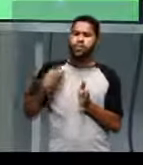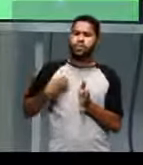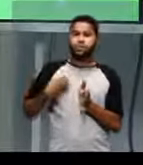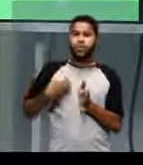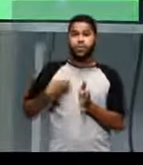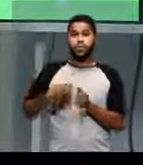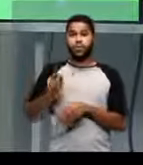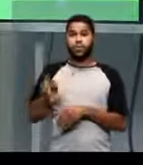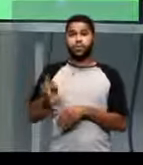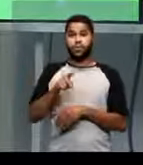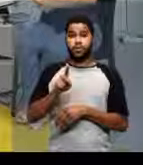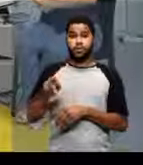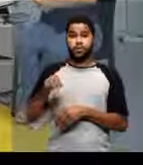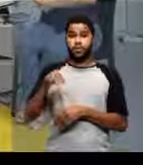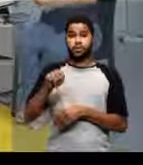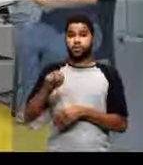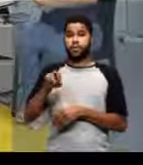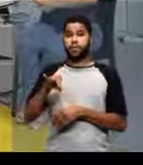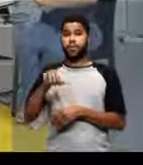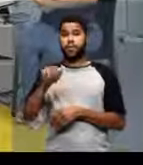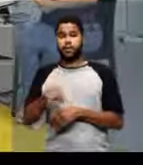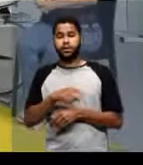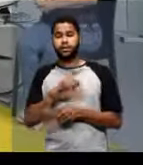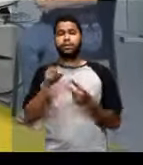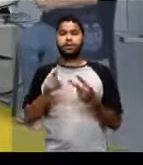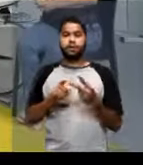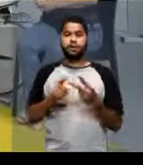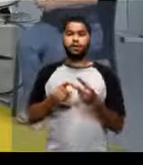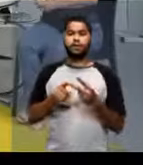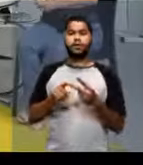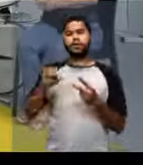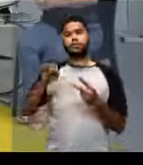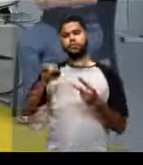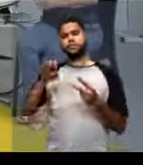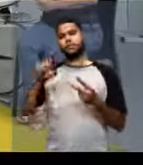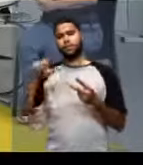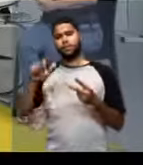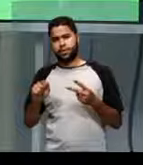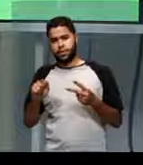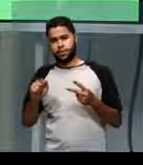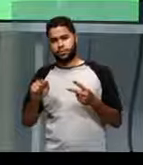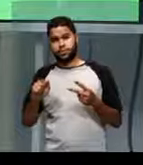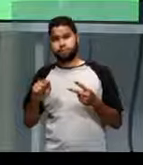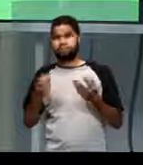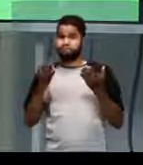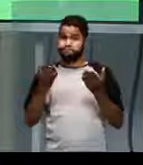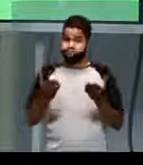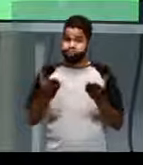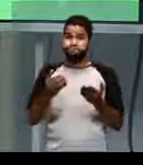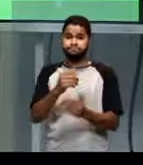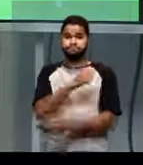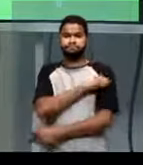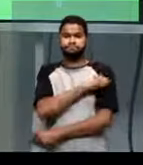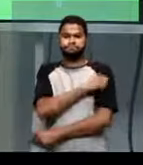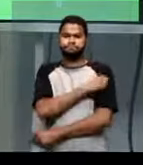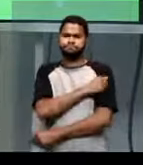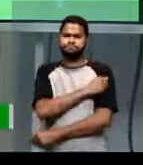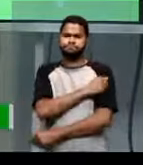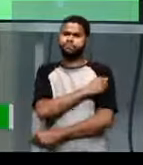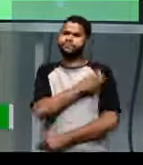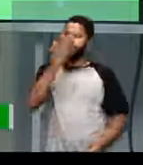participação da professora Marisa Araújo e da professora Isabela Moreira. E você, estudante, já